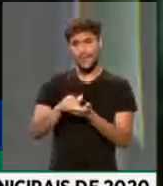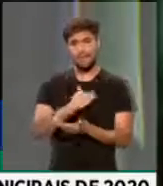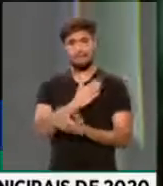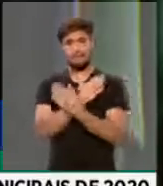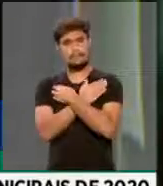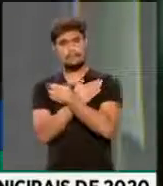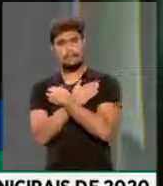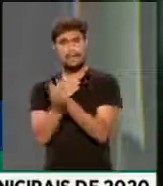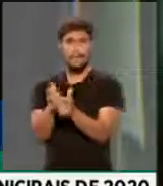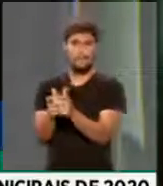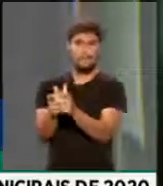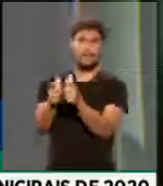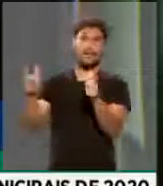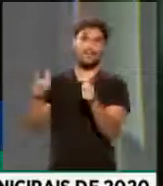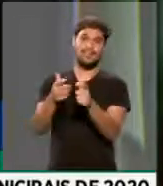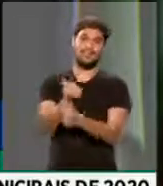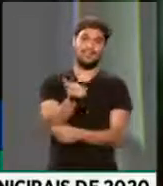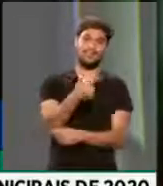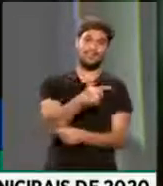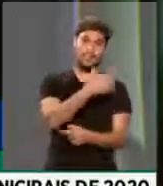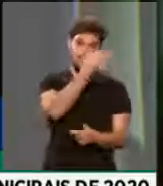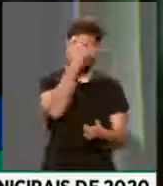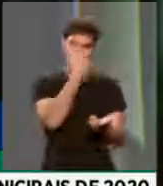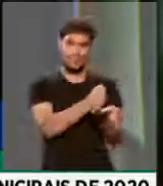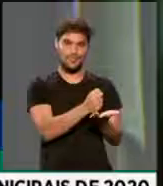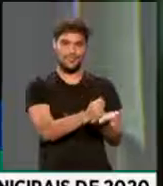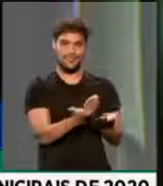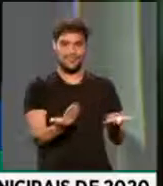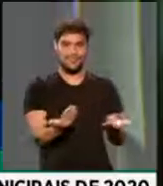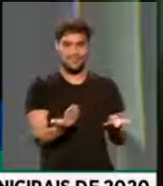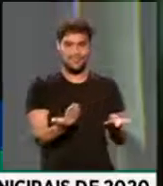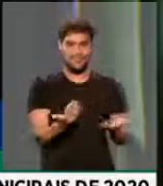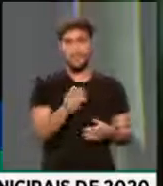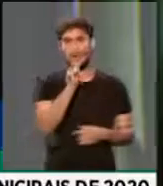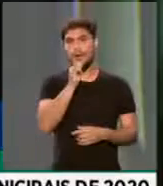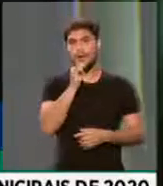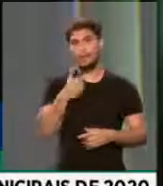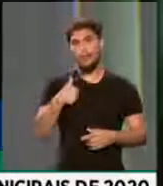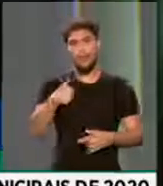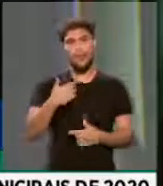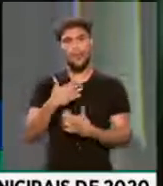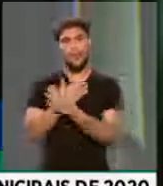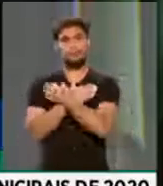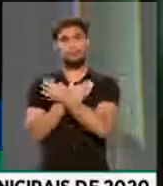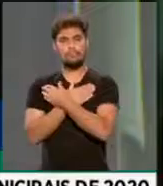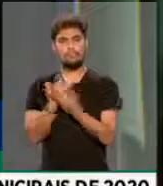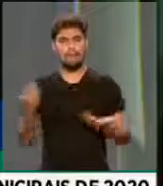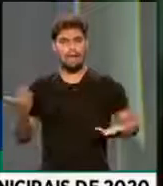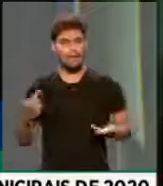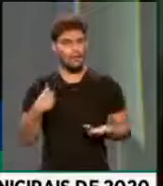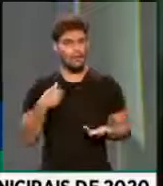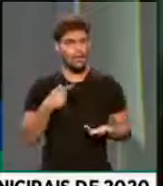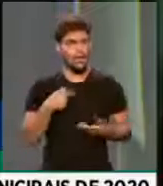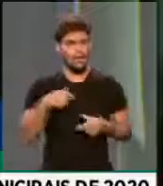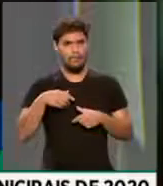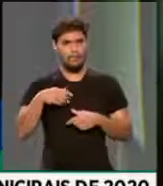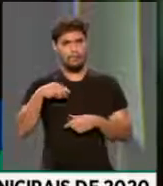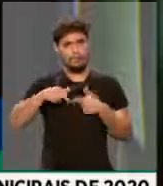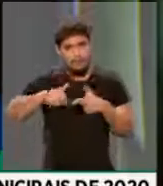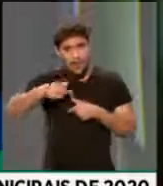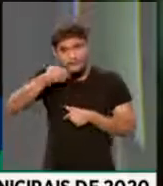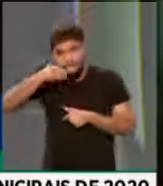que empregados formais, de dizer que não vai mais trabalhar porque as condições não são suficientemente